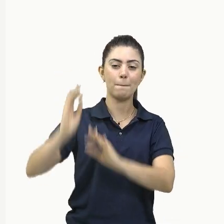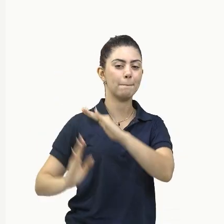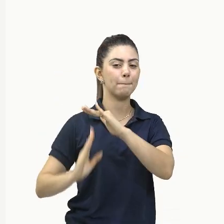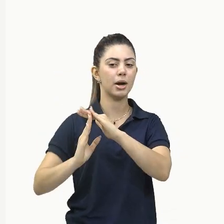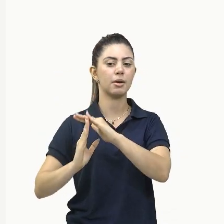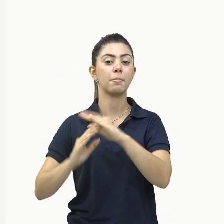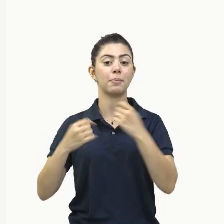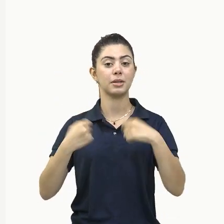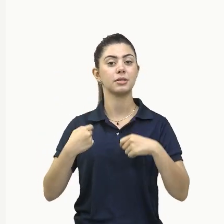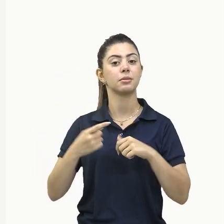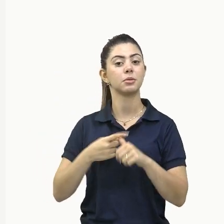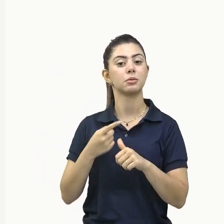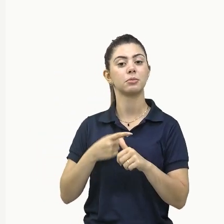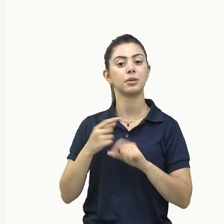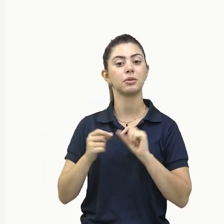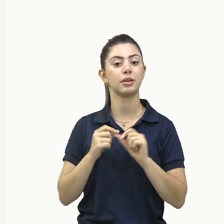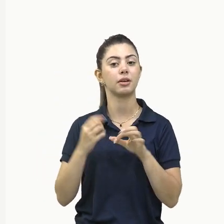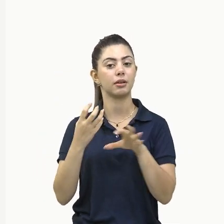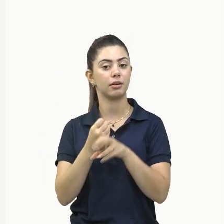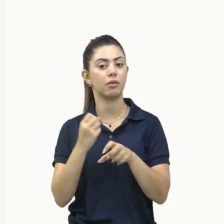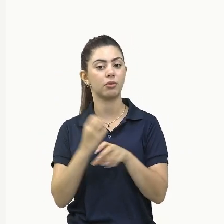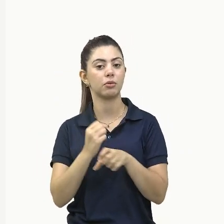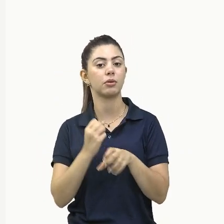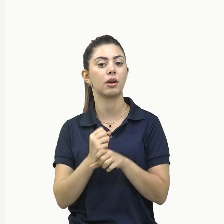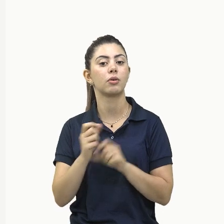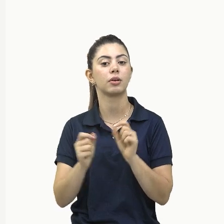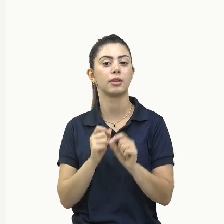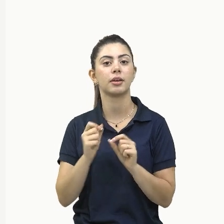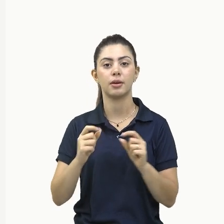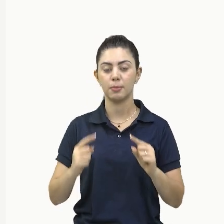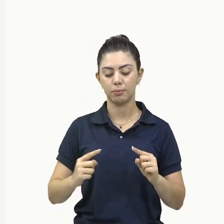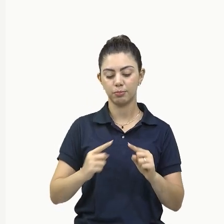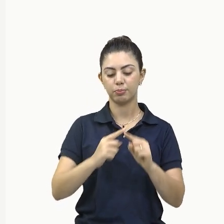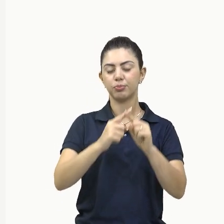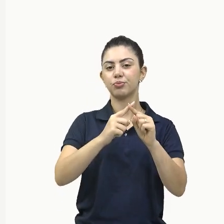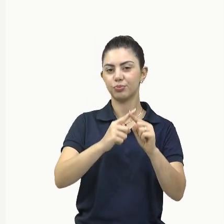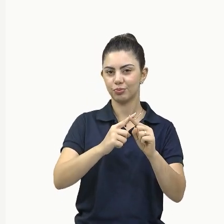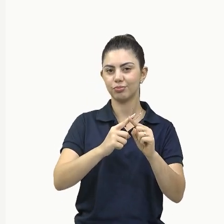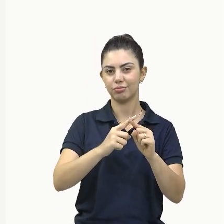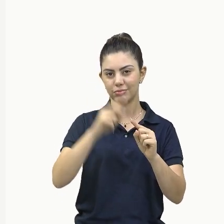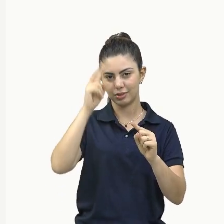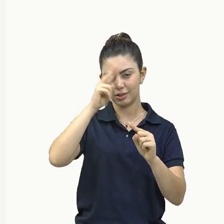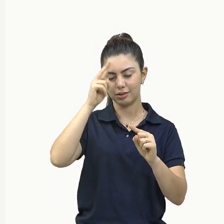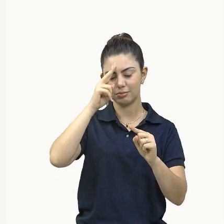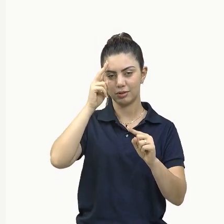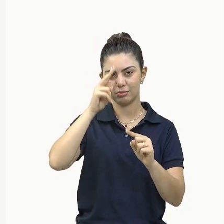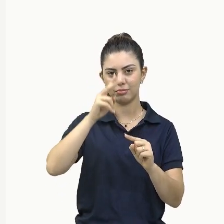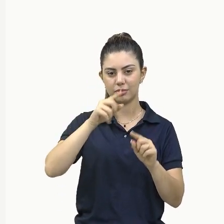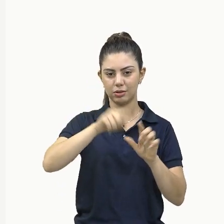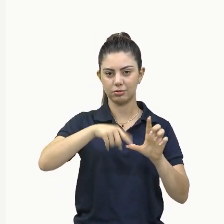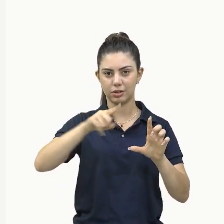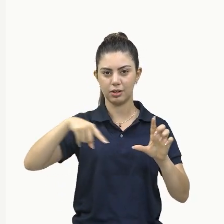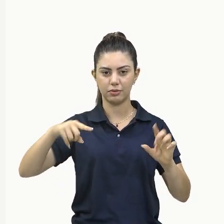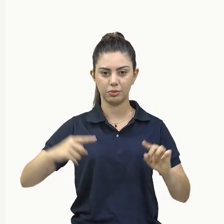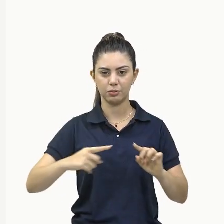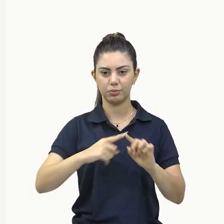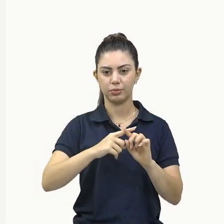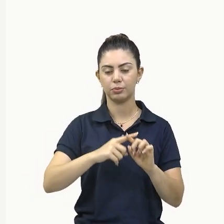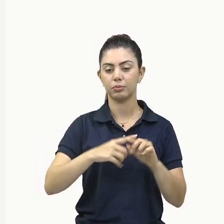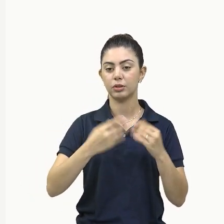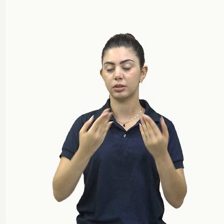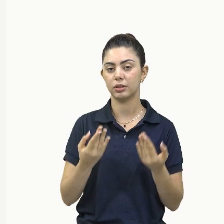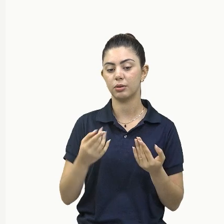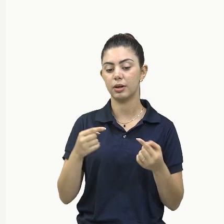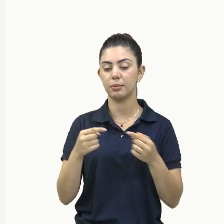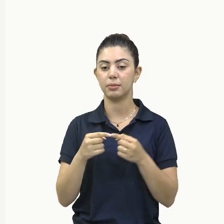da parábola. A fórmula para o tempo do vértice é dado por T de